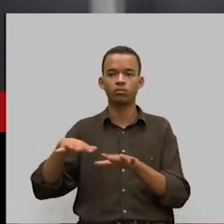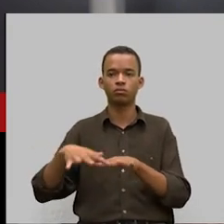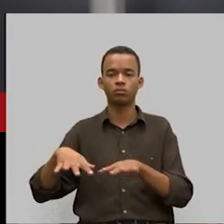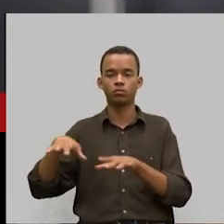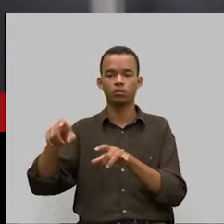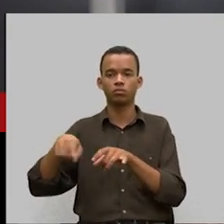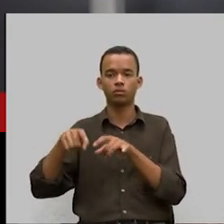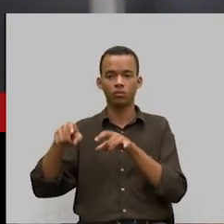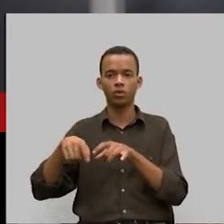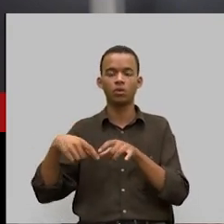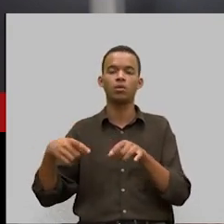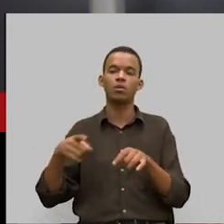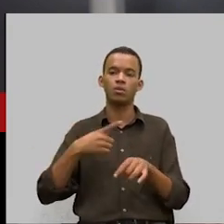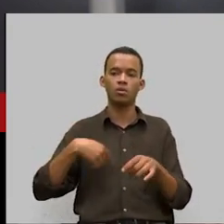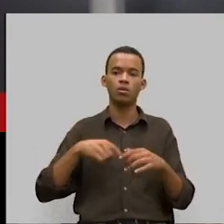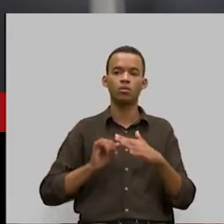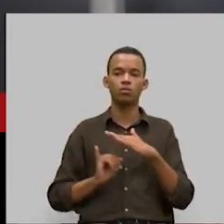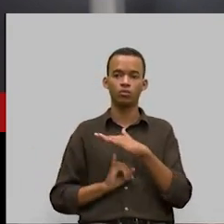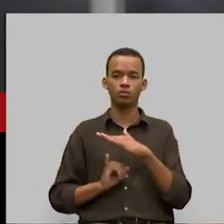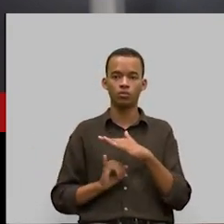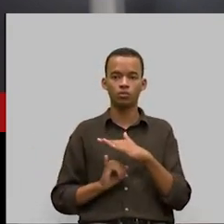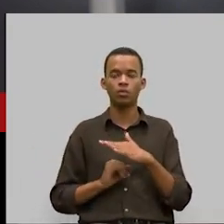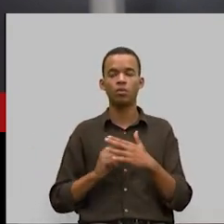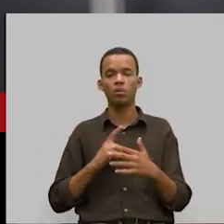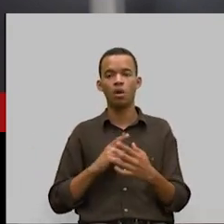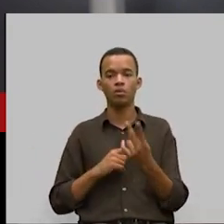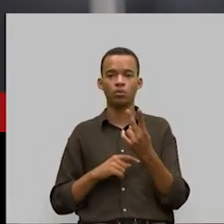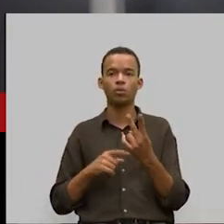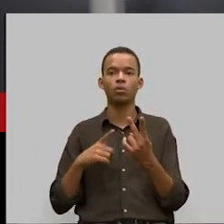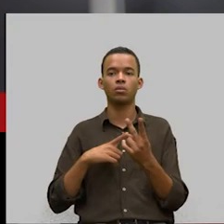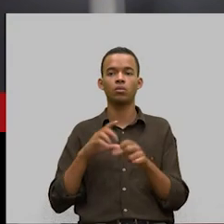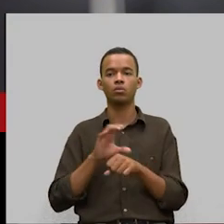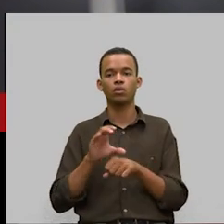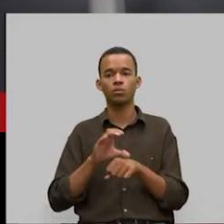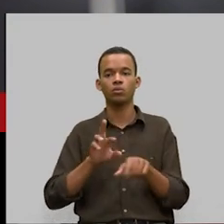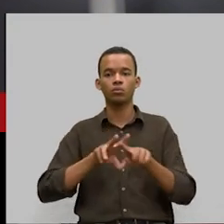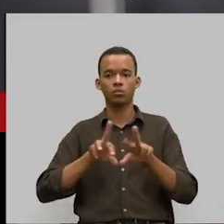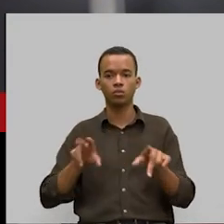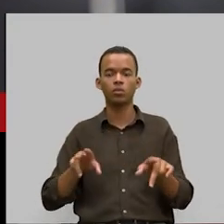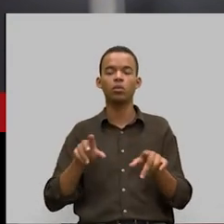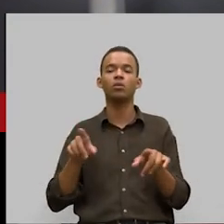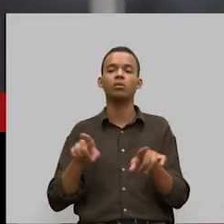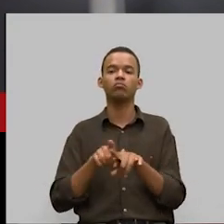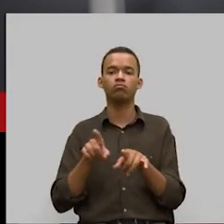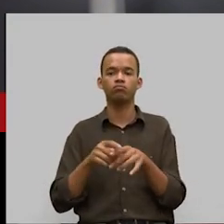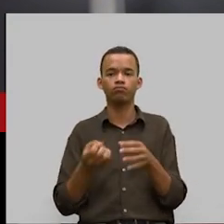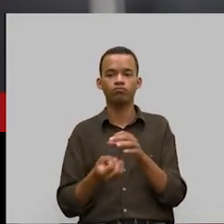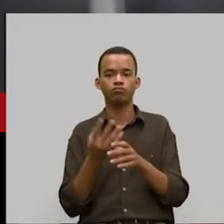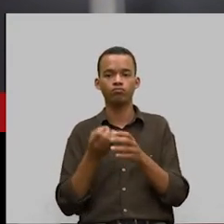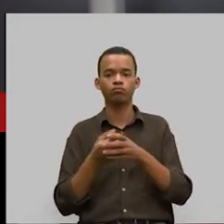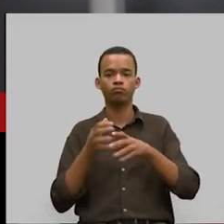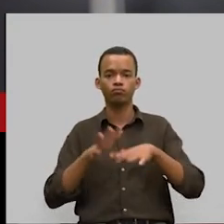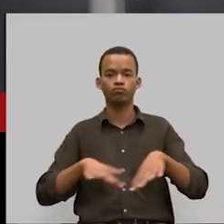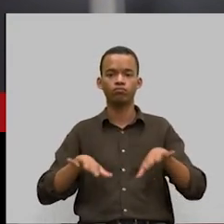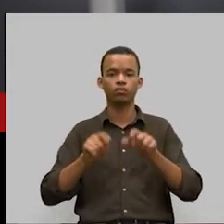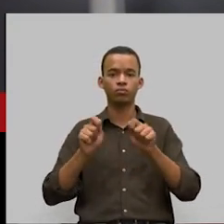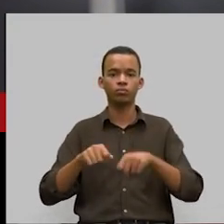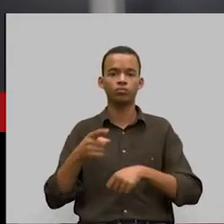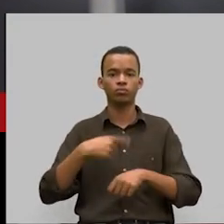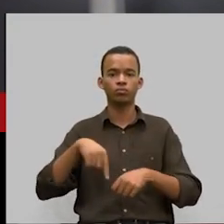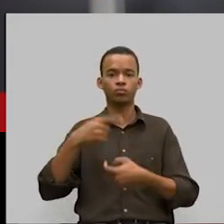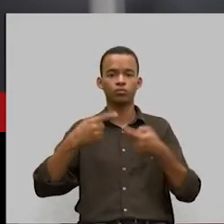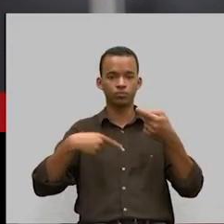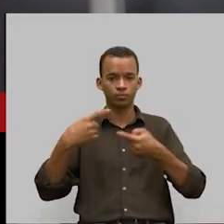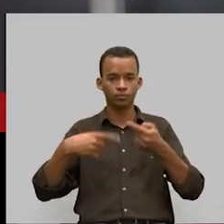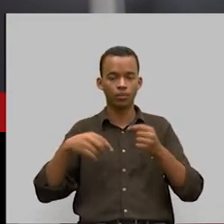Inconfidentes atua em outro e também criando condições para que pudéssemos discutir dentro de